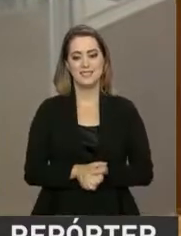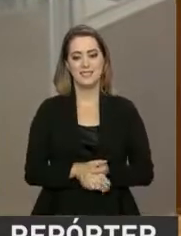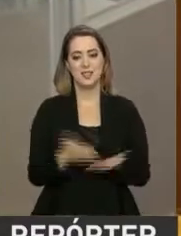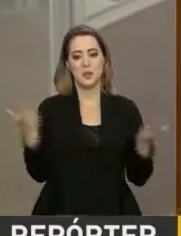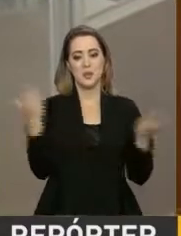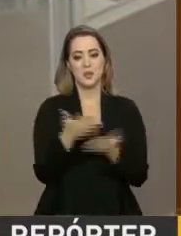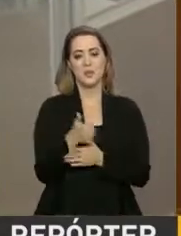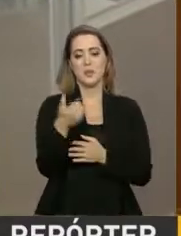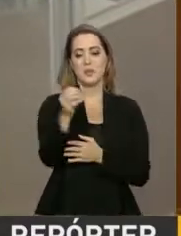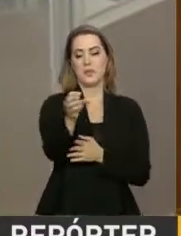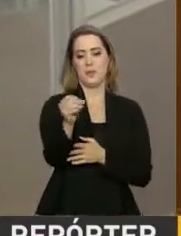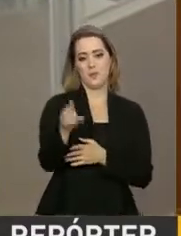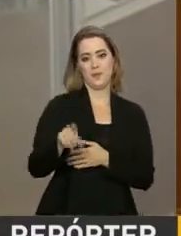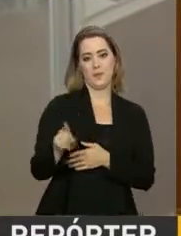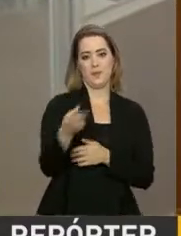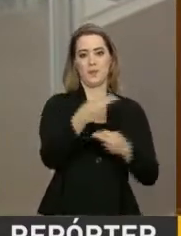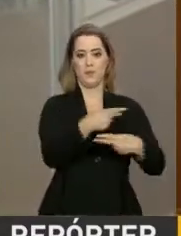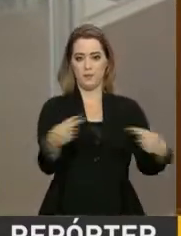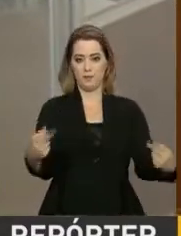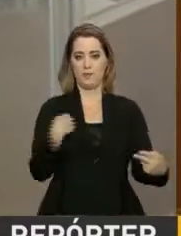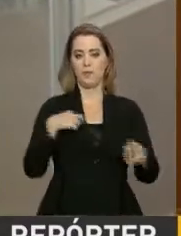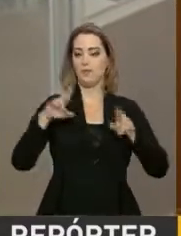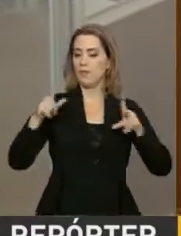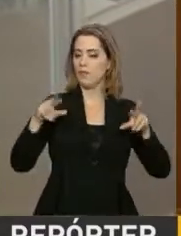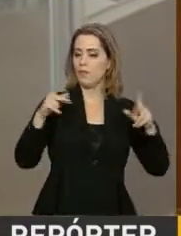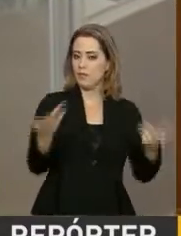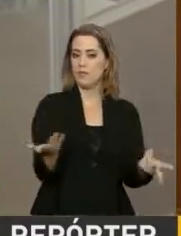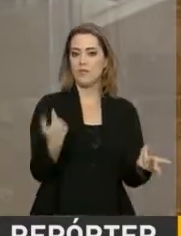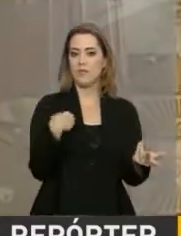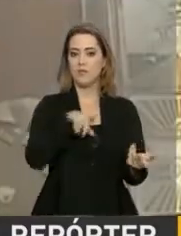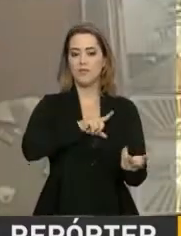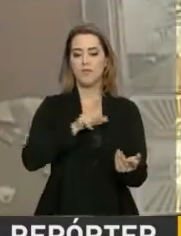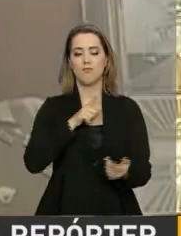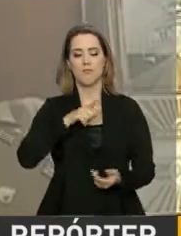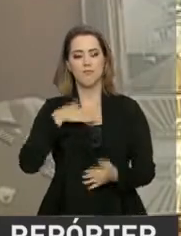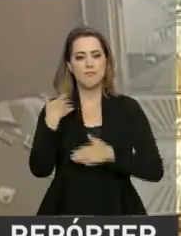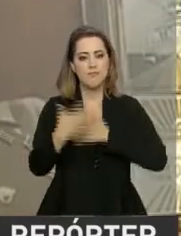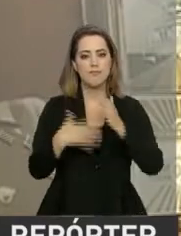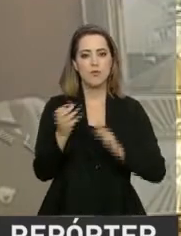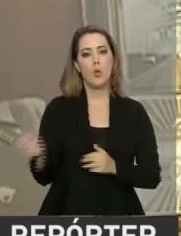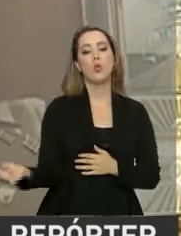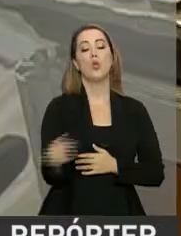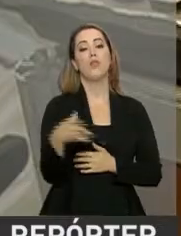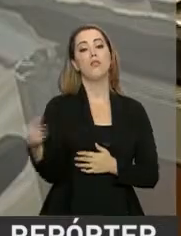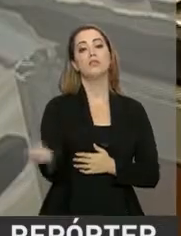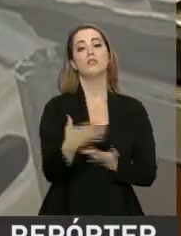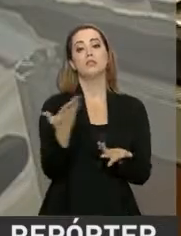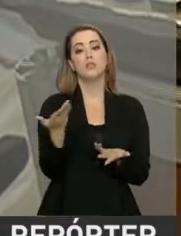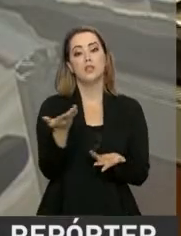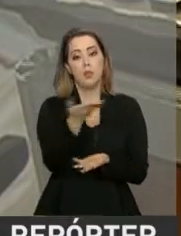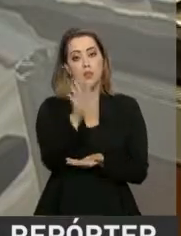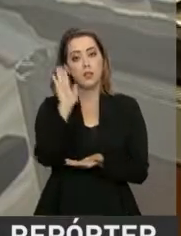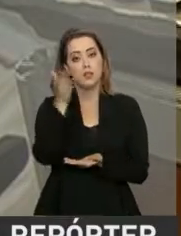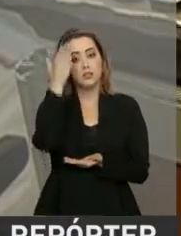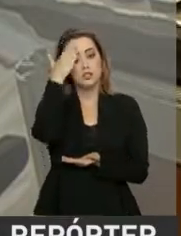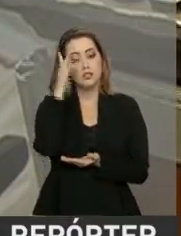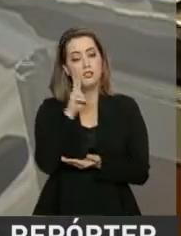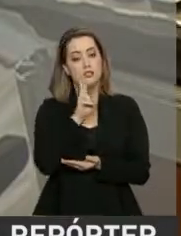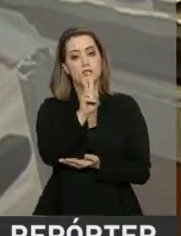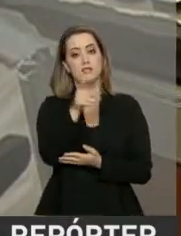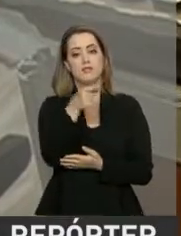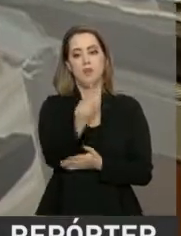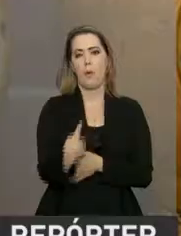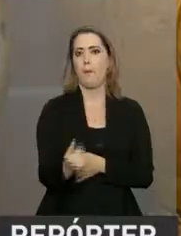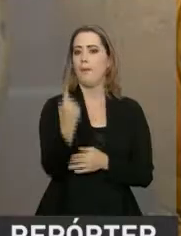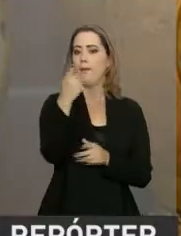peças, diferente uma da outra. E eu tento sempre inovar, né? Como vocês viram mesmo essa peça aqui, que ficou em primeiro